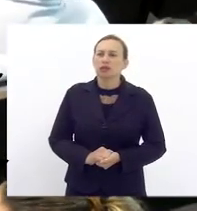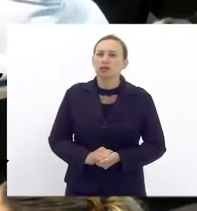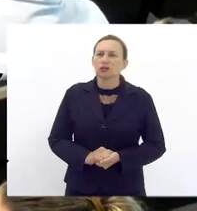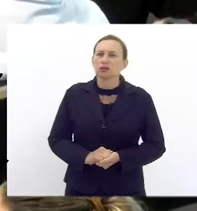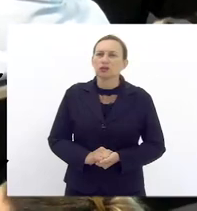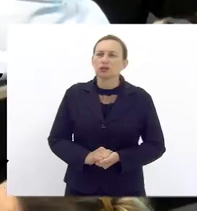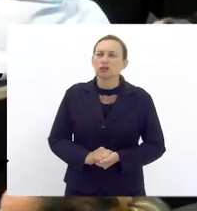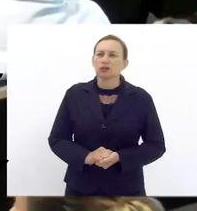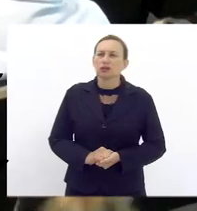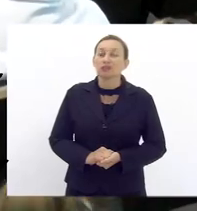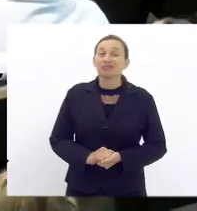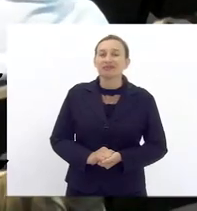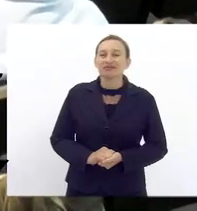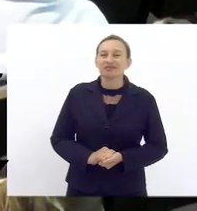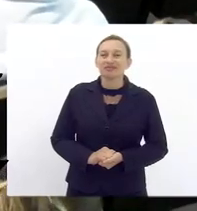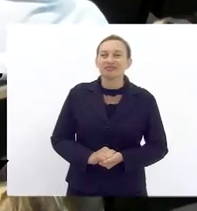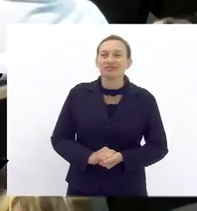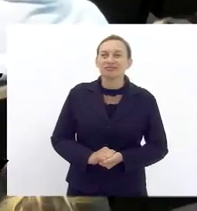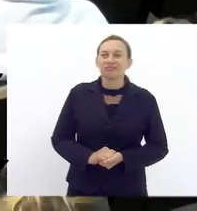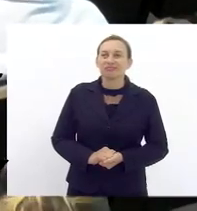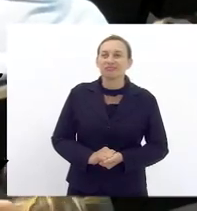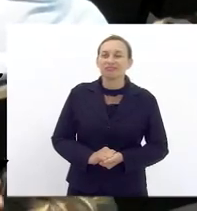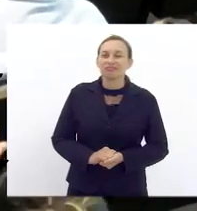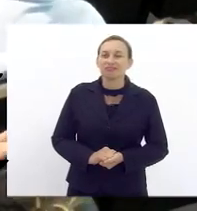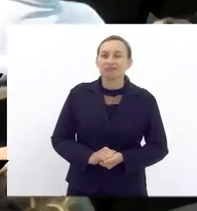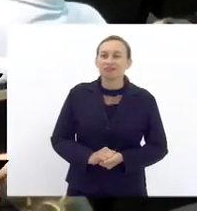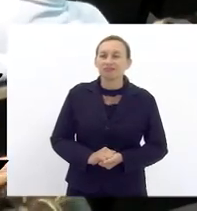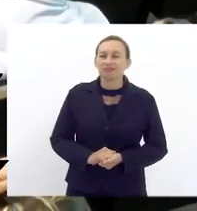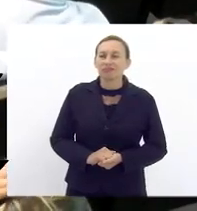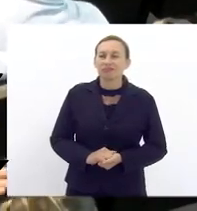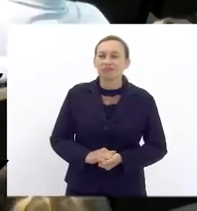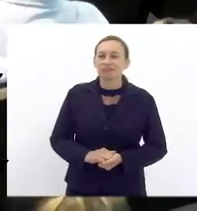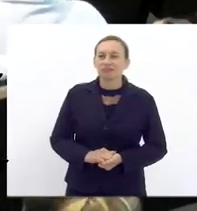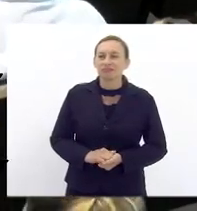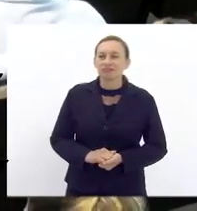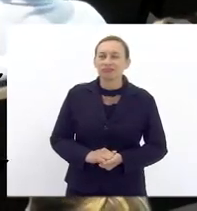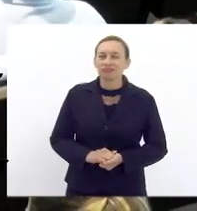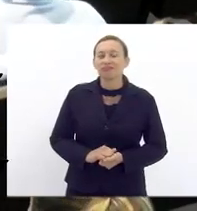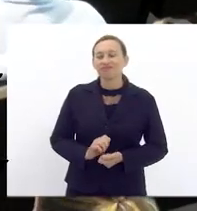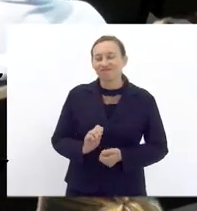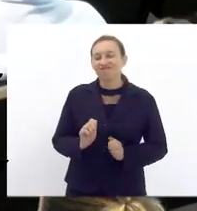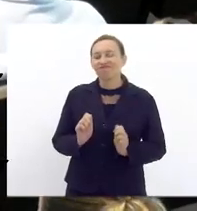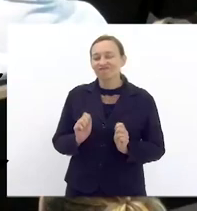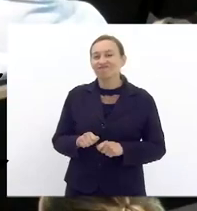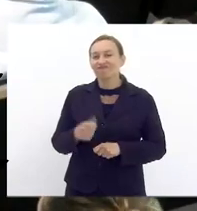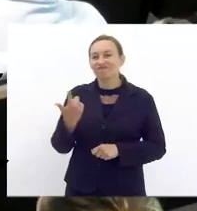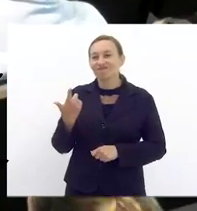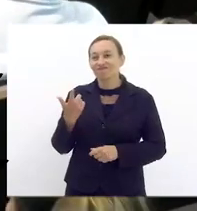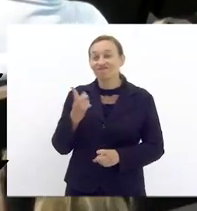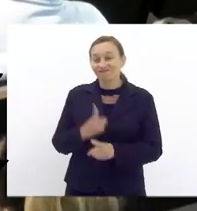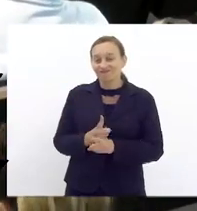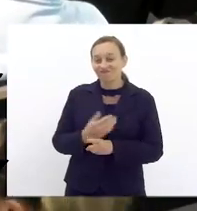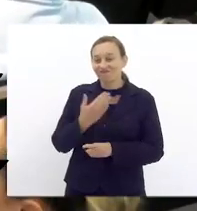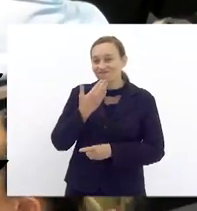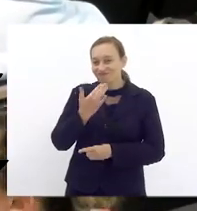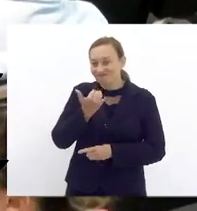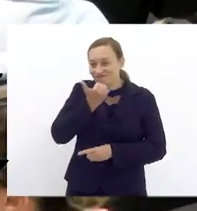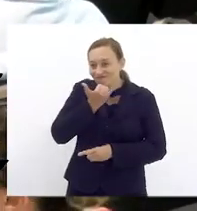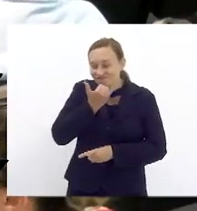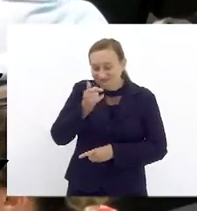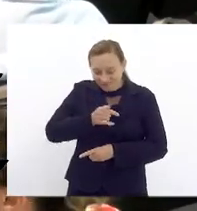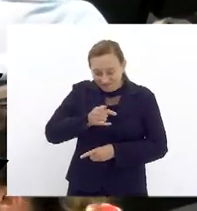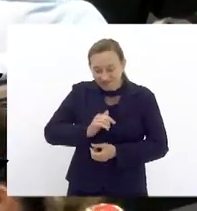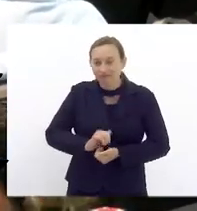pois é pois é Ah tá aqui ó tá na outra folha desculpa peço desculpas